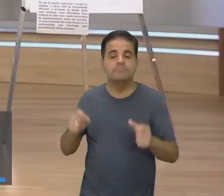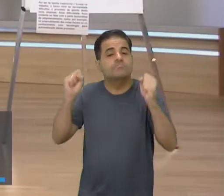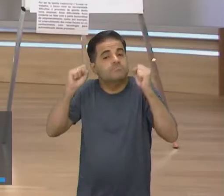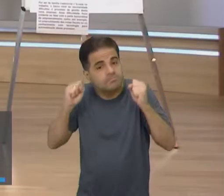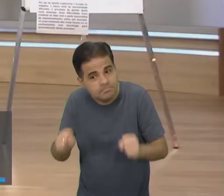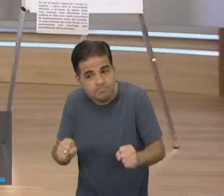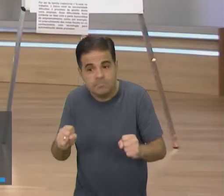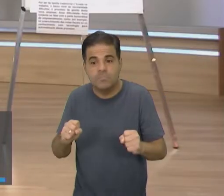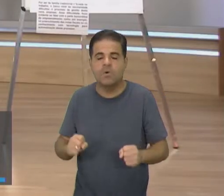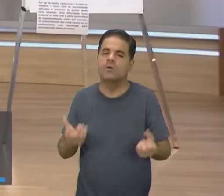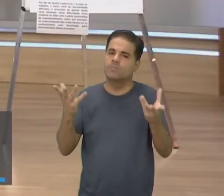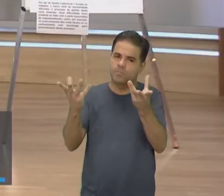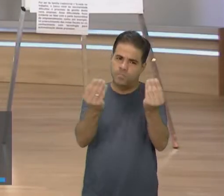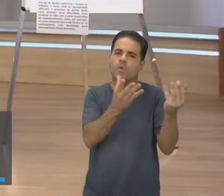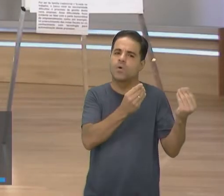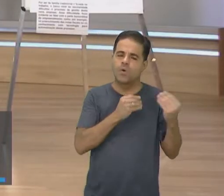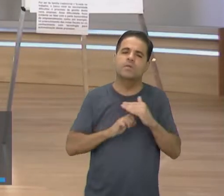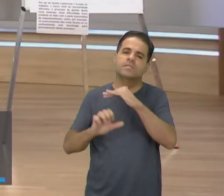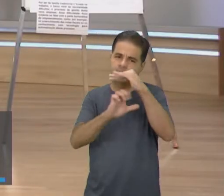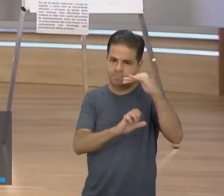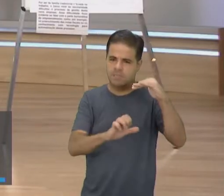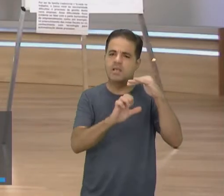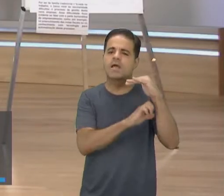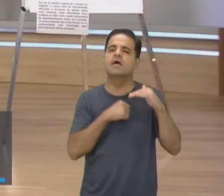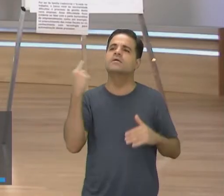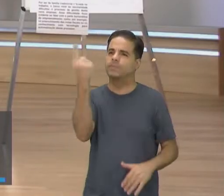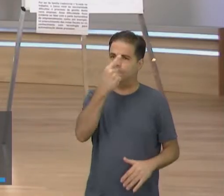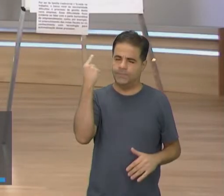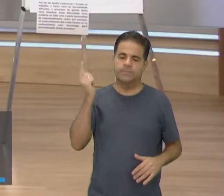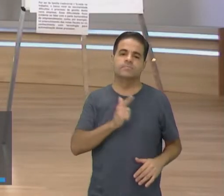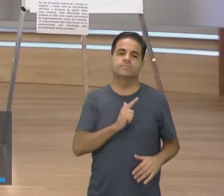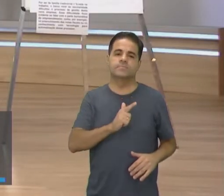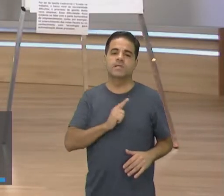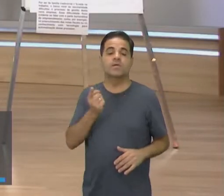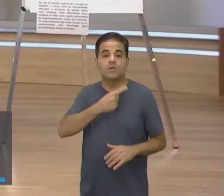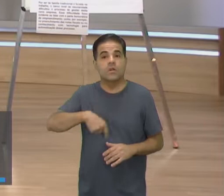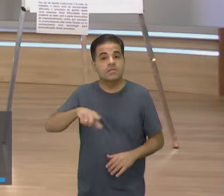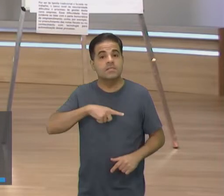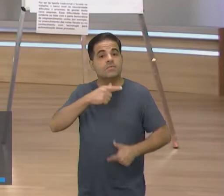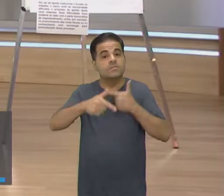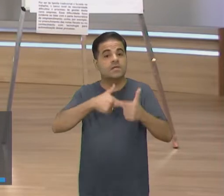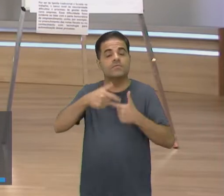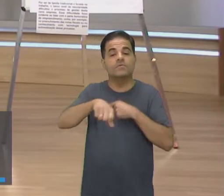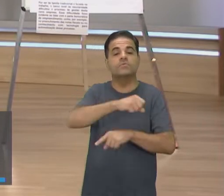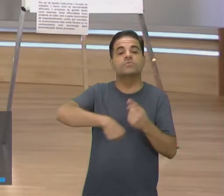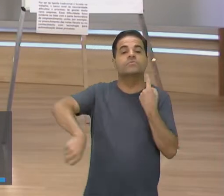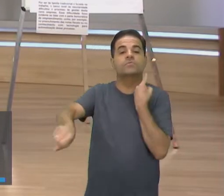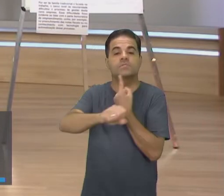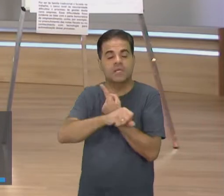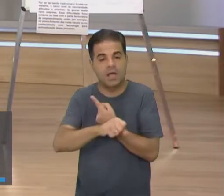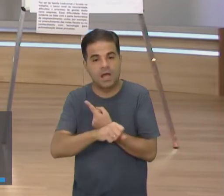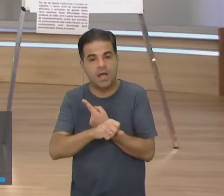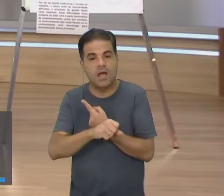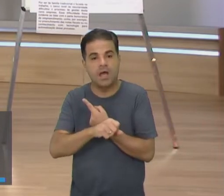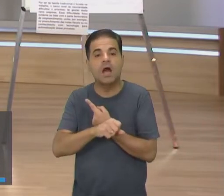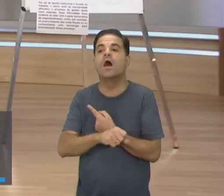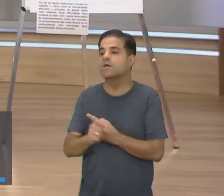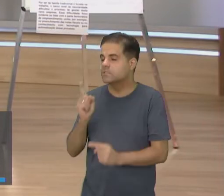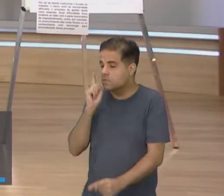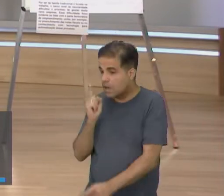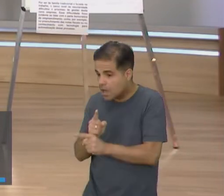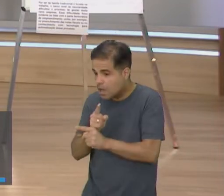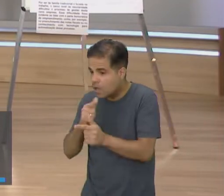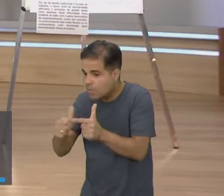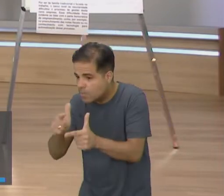ser isso, Temos né? muitas cooperativas assim, né? Sim, bacana pra caramba. E a gente também tem o serviço social, que é aquele em que a gente identifica um